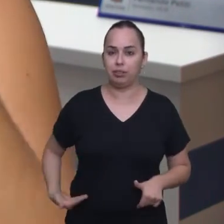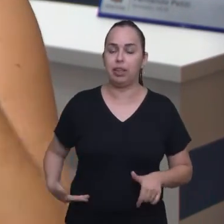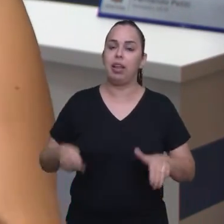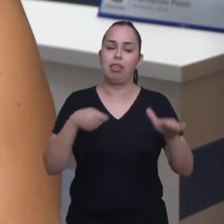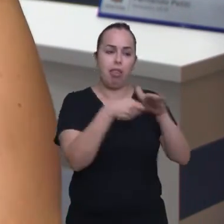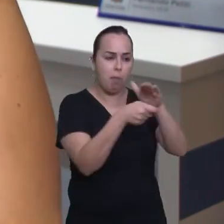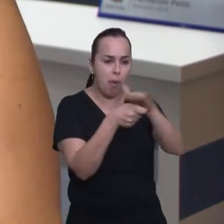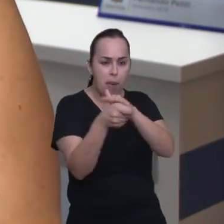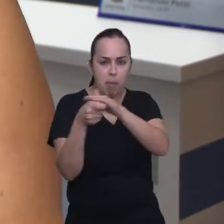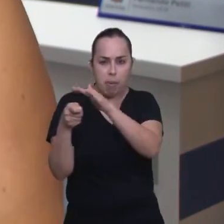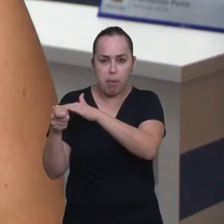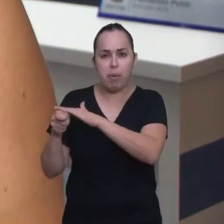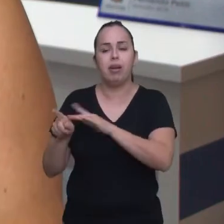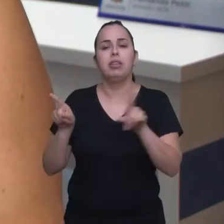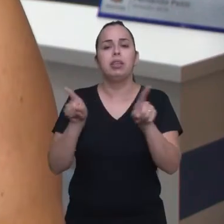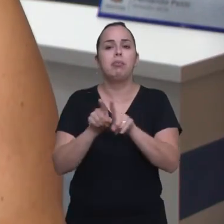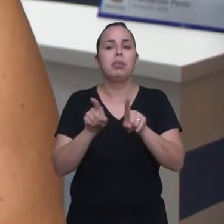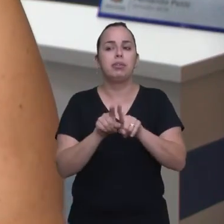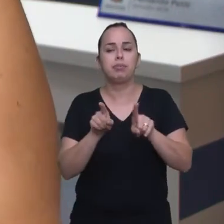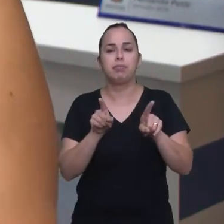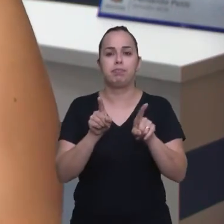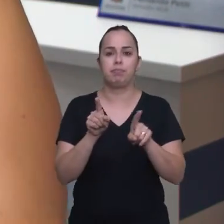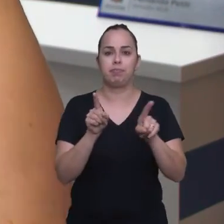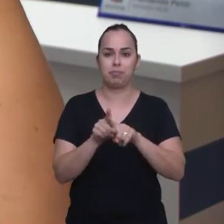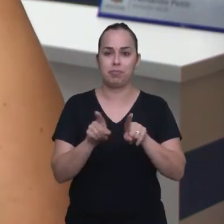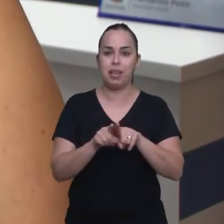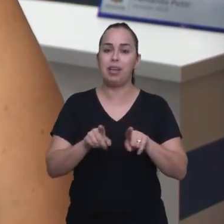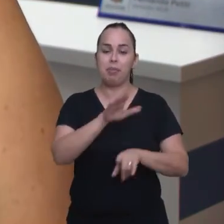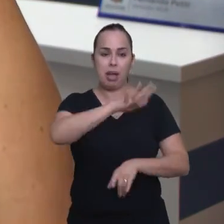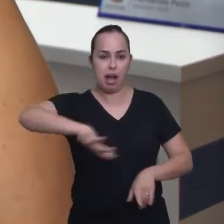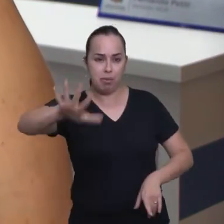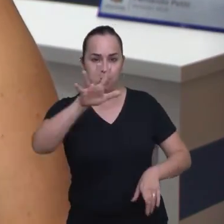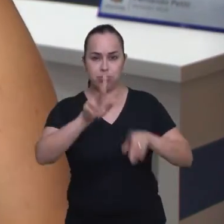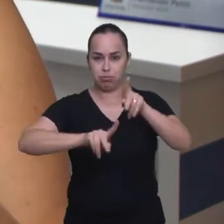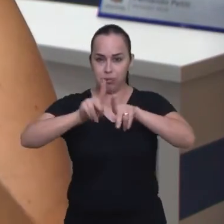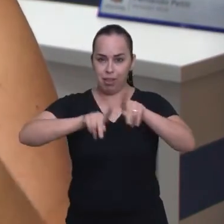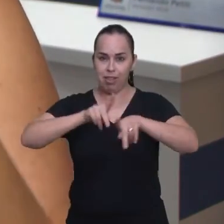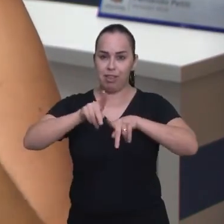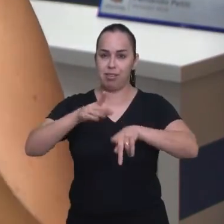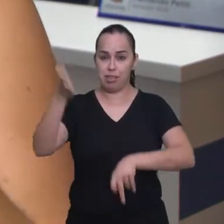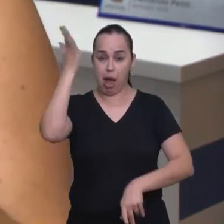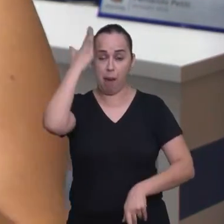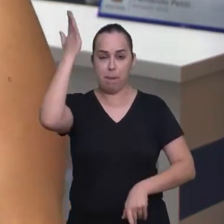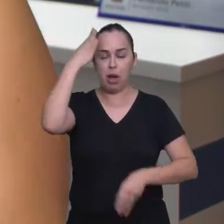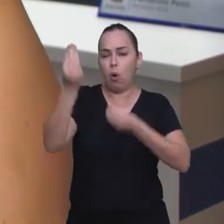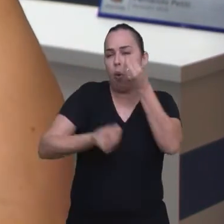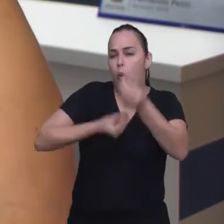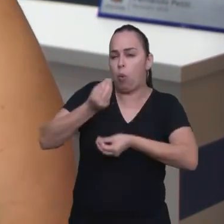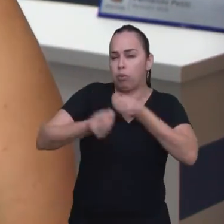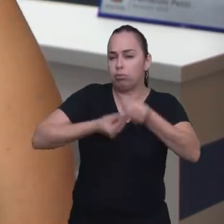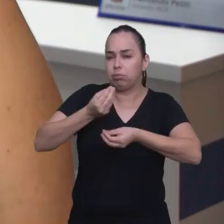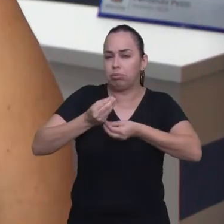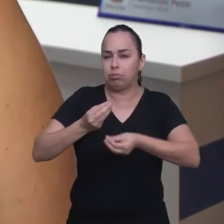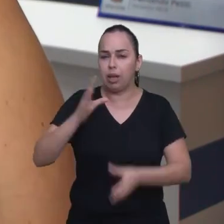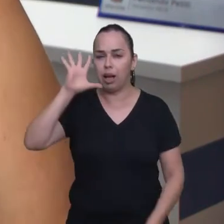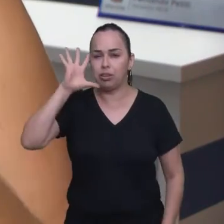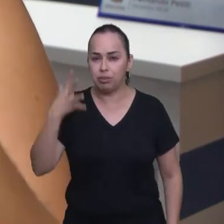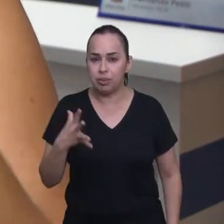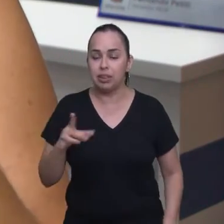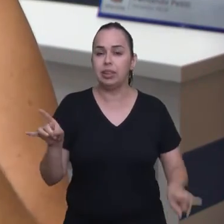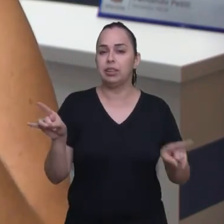investimentos. Tanto para que eles possam saber o que está acontecendo, saber lidar com a